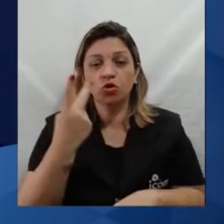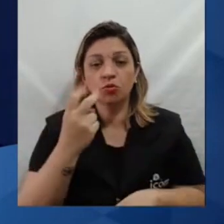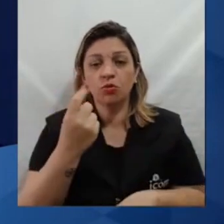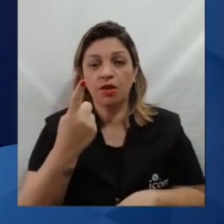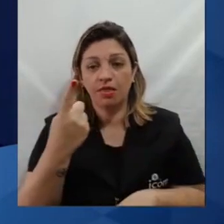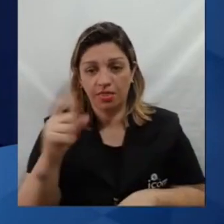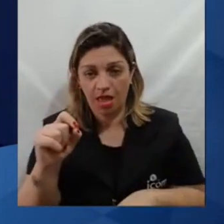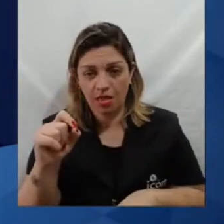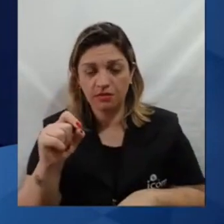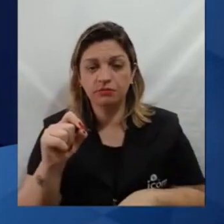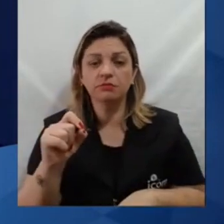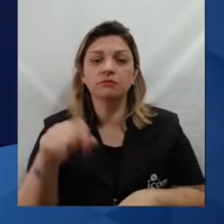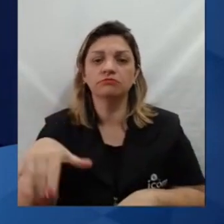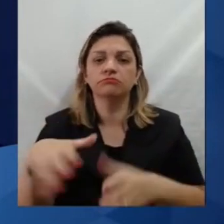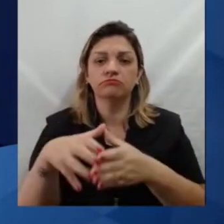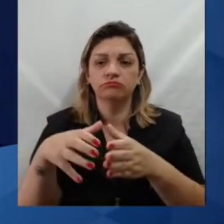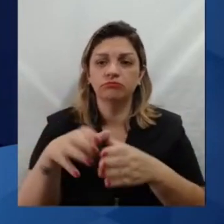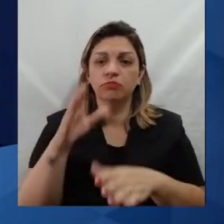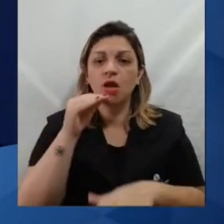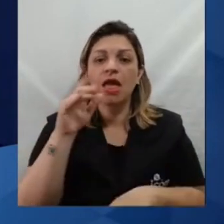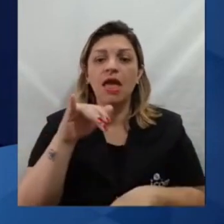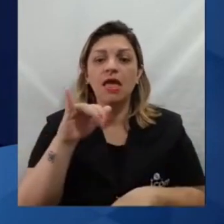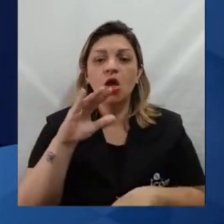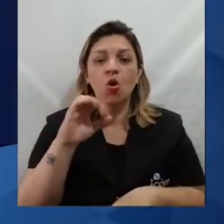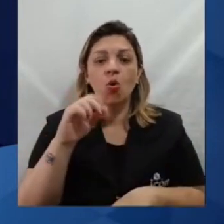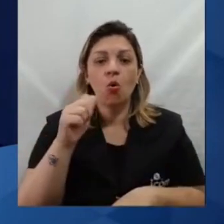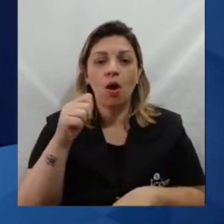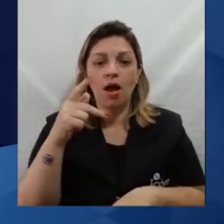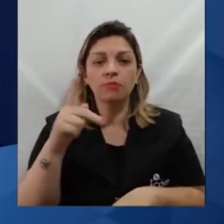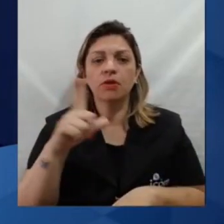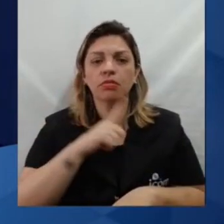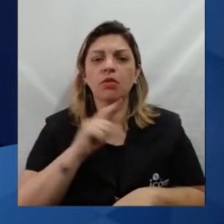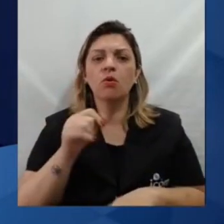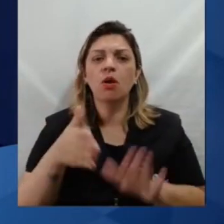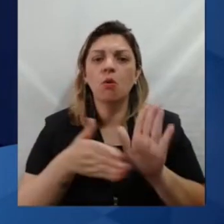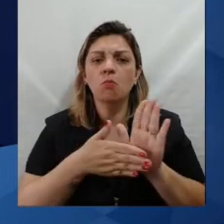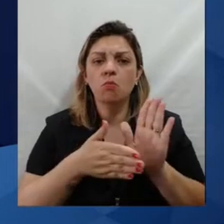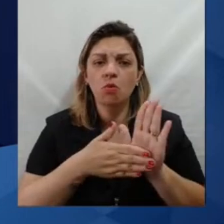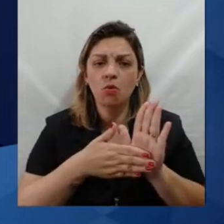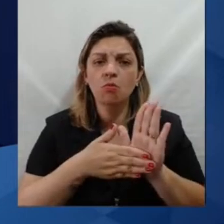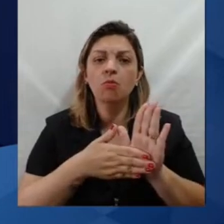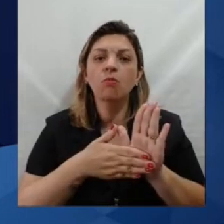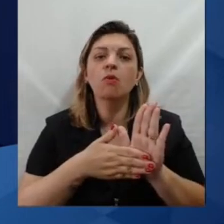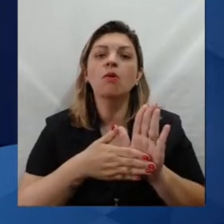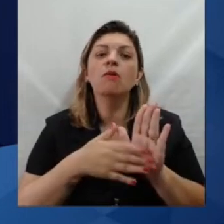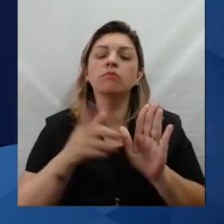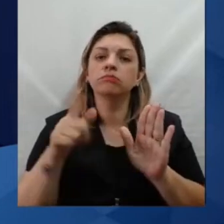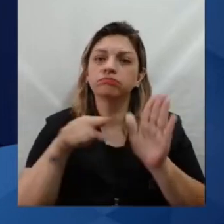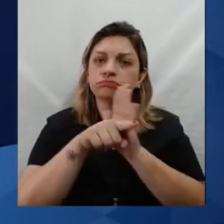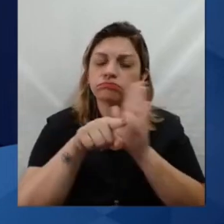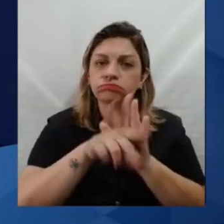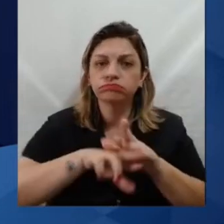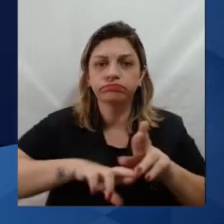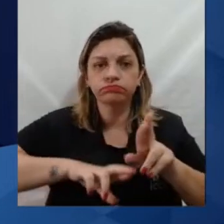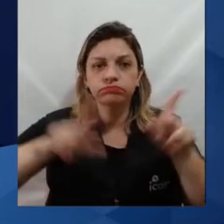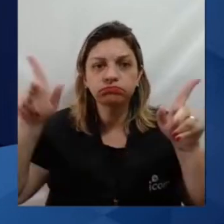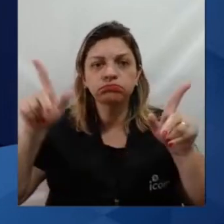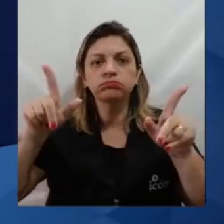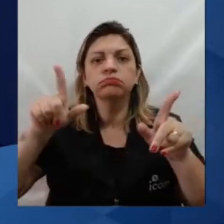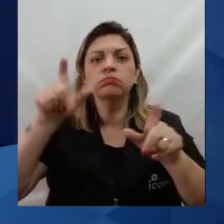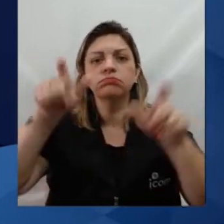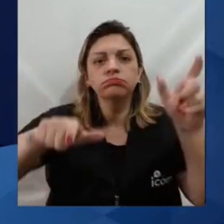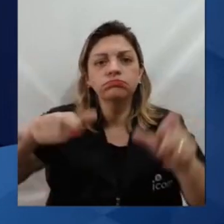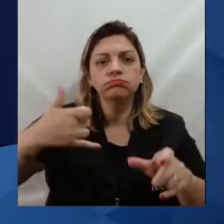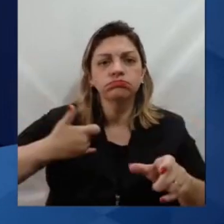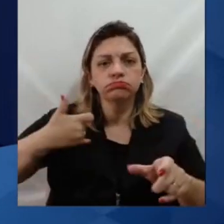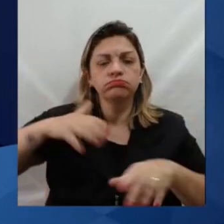colaboradores o ICOAP, que possui uma proposta, então, de um questionário mais abrangente para diferentes populações e faixa etária.